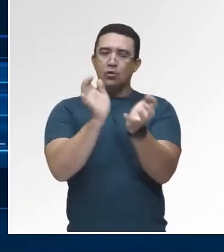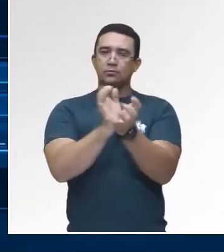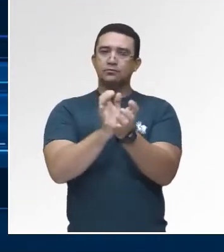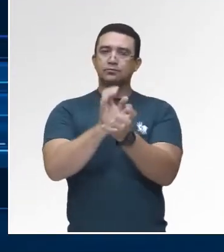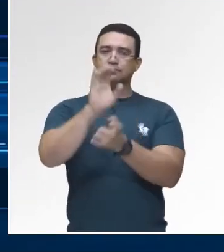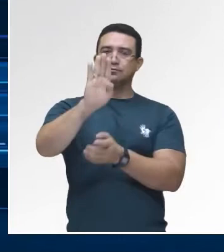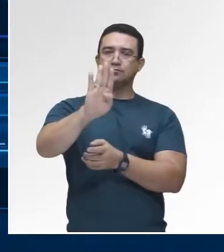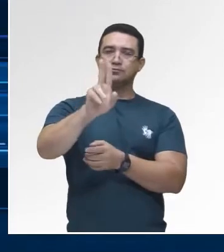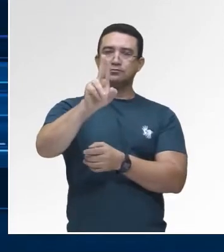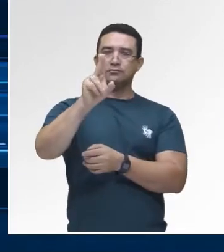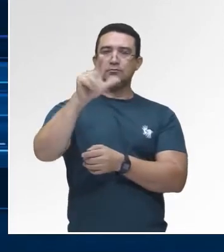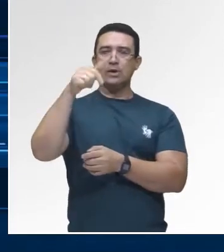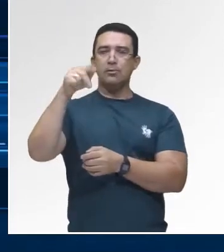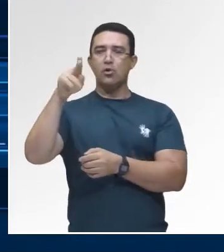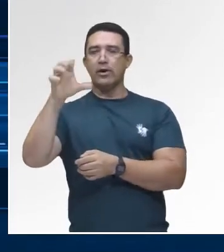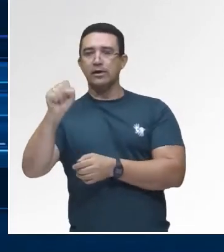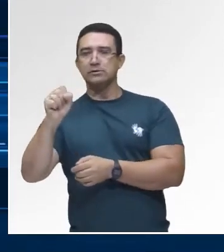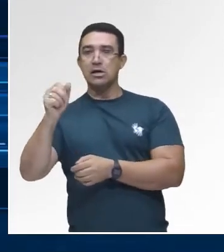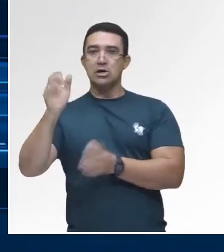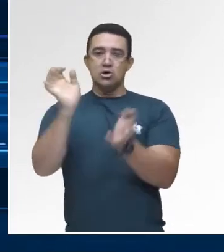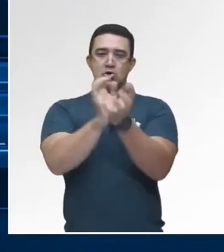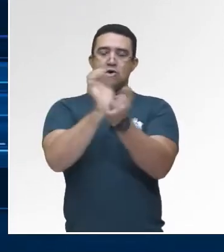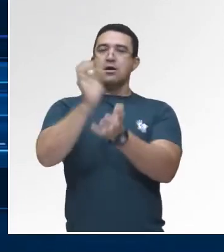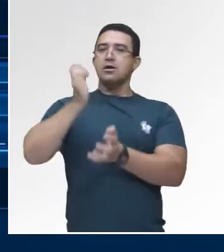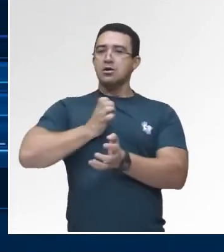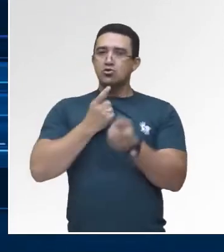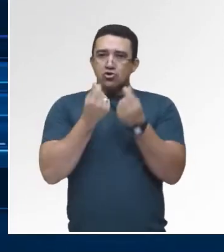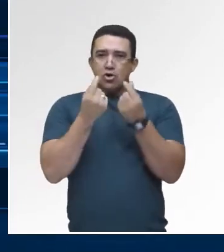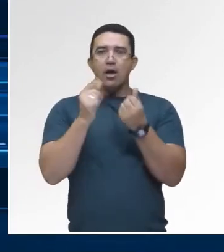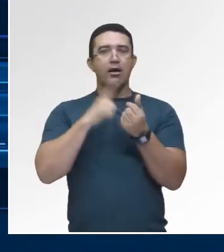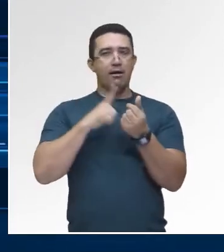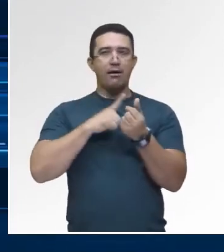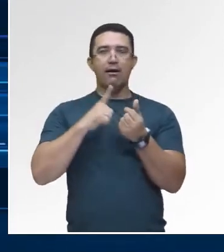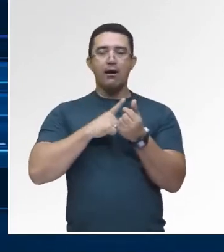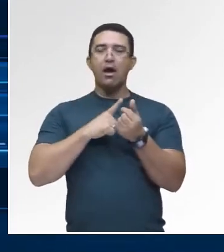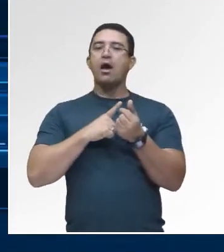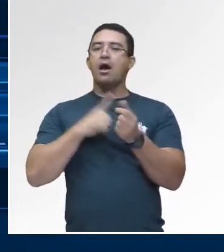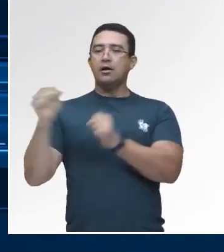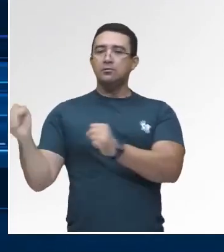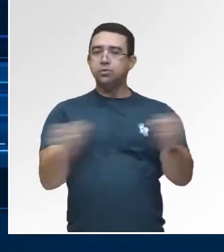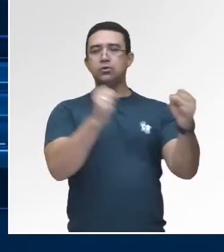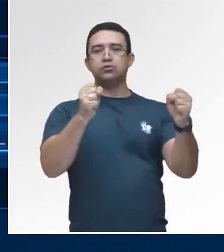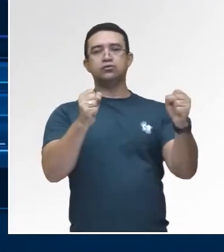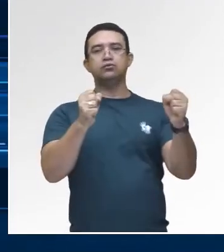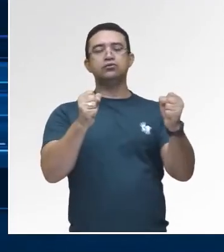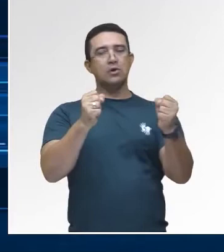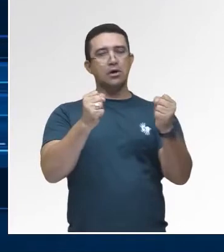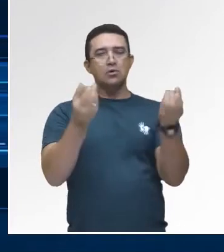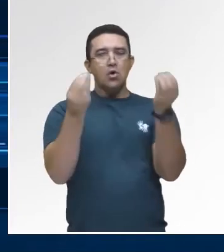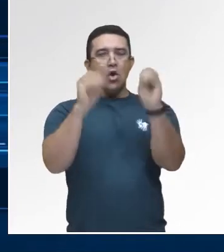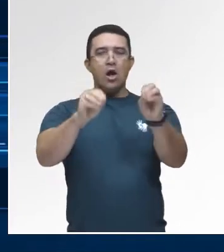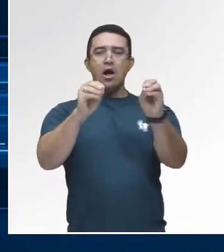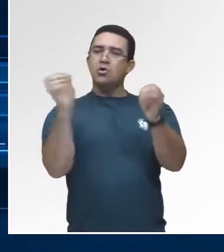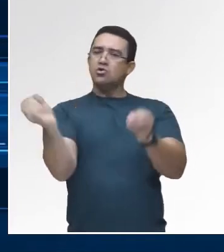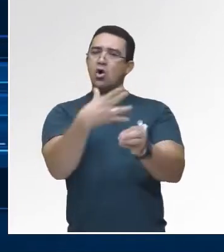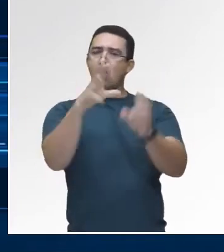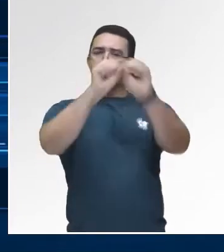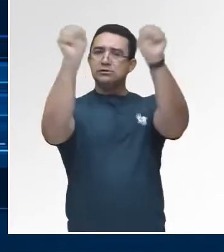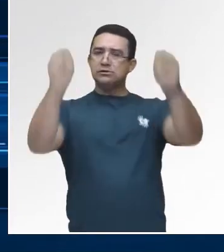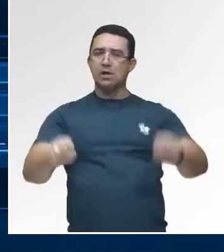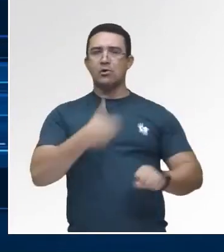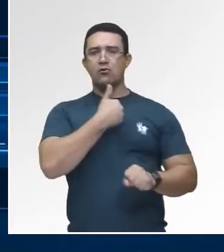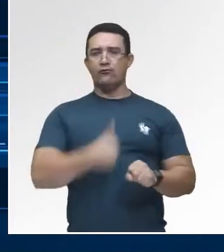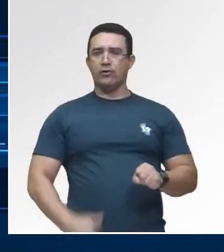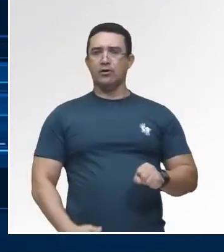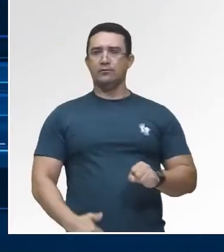no poder. Tinham poder econômico, então eles fizeram ali, implantaram esse novo estilo de governo.